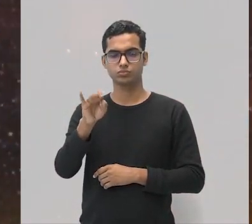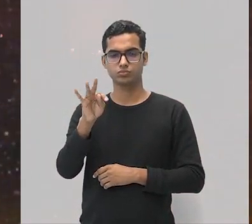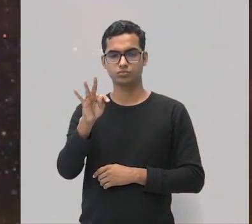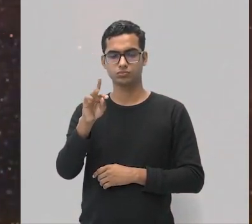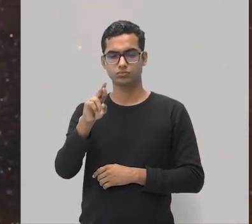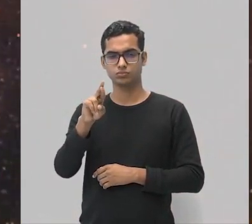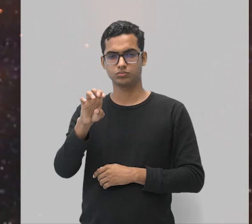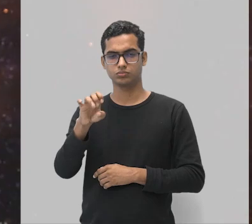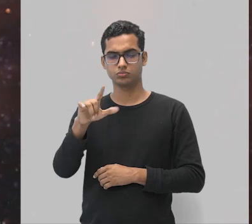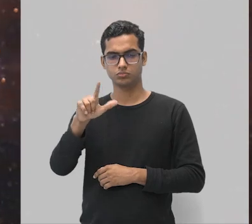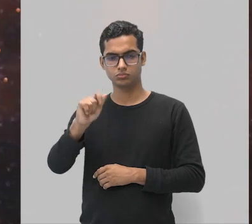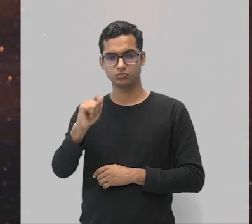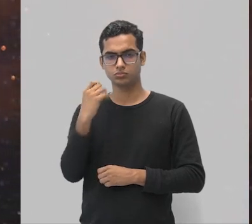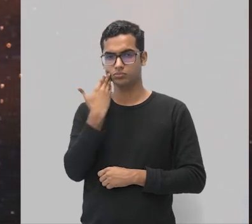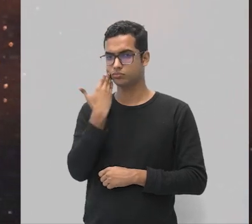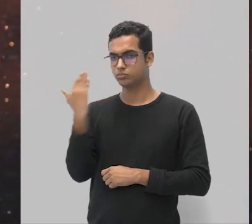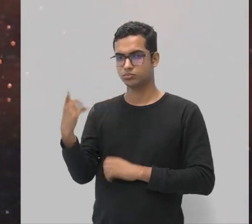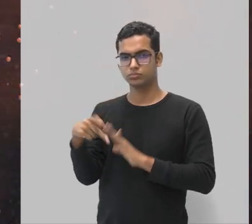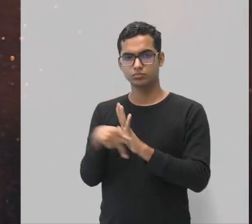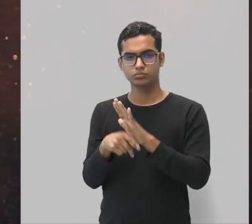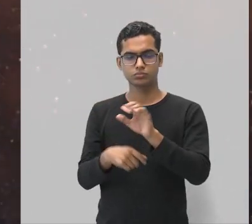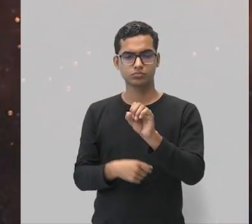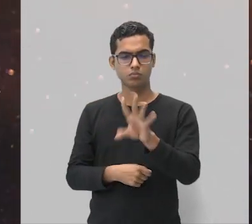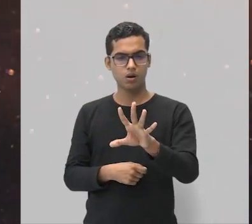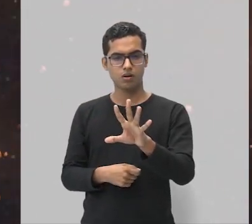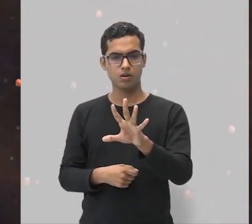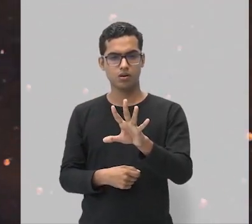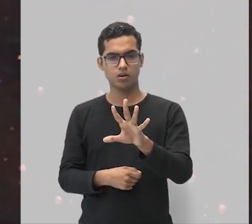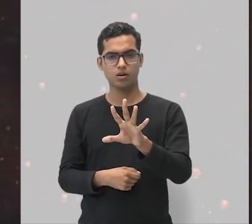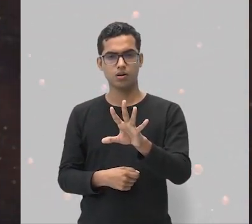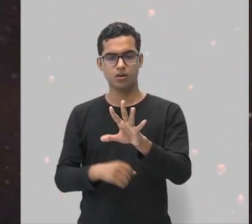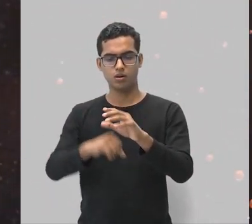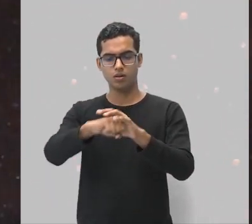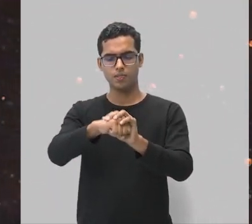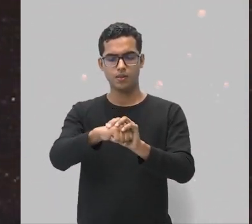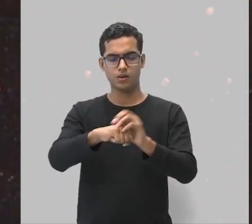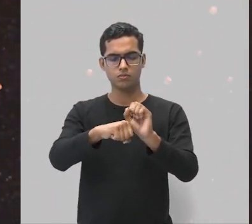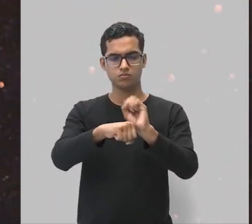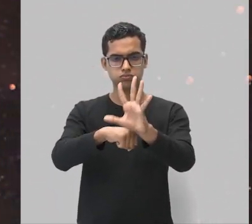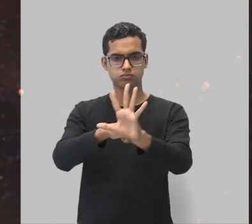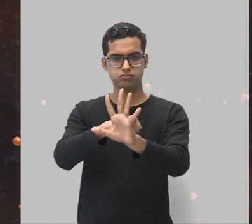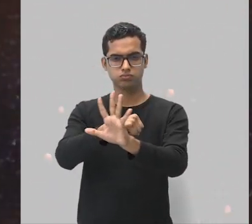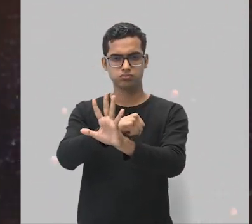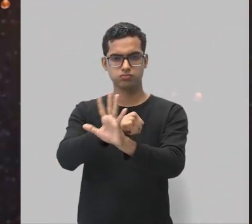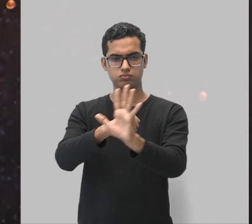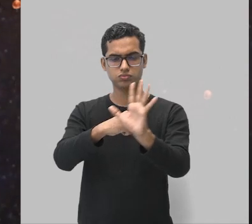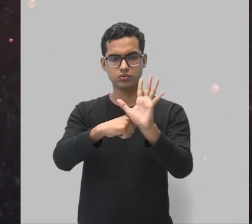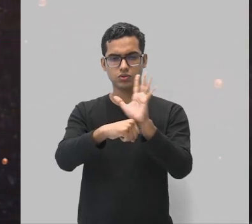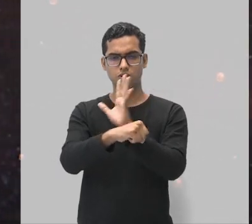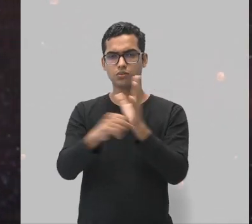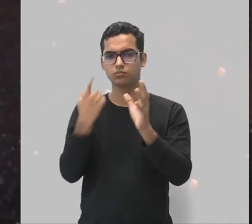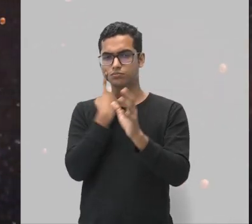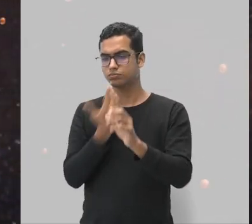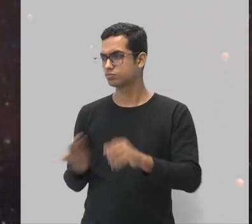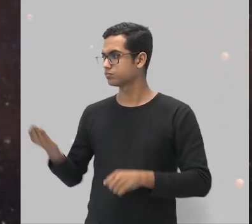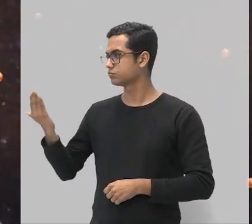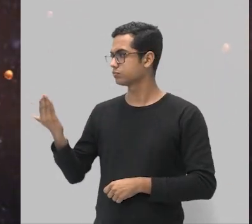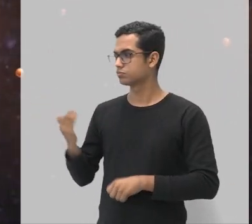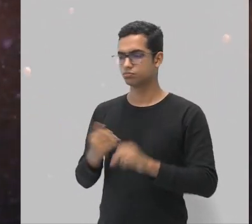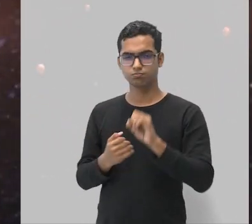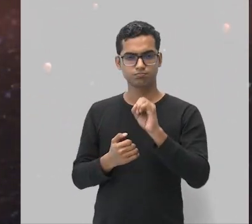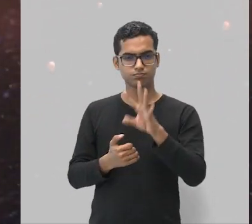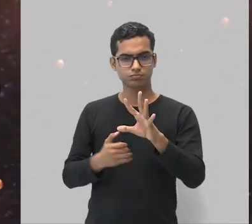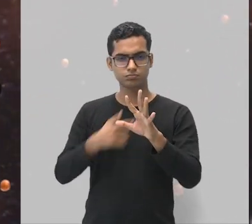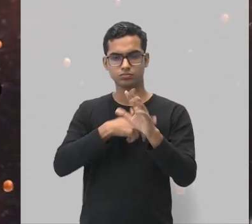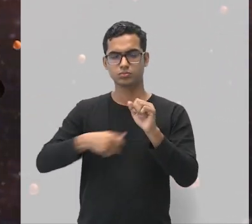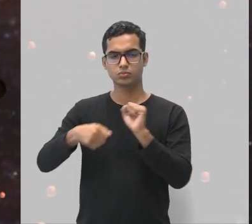Essa protoestrela vai ter a iluminação e aí, olha que a poeira, as